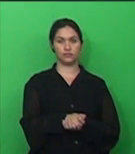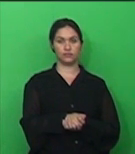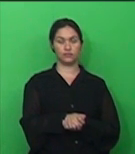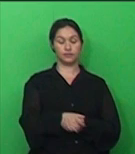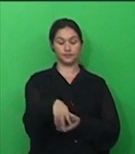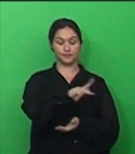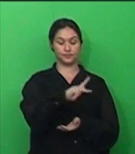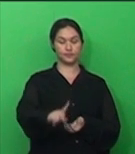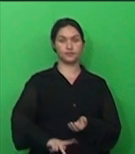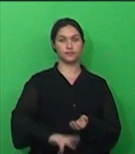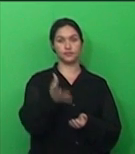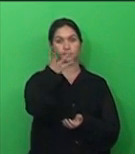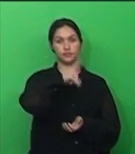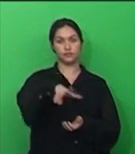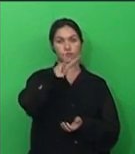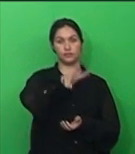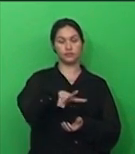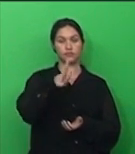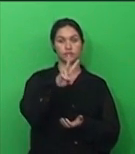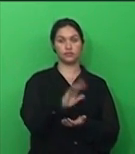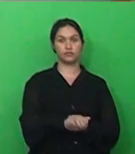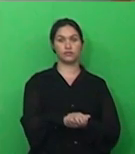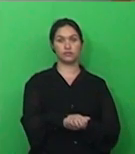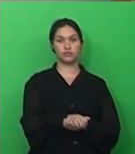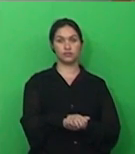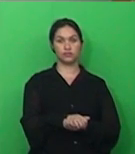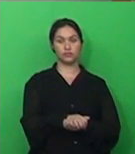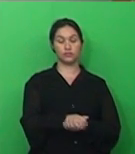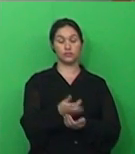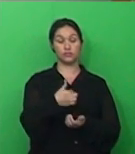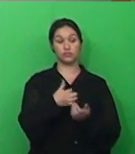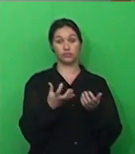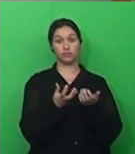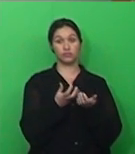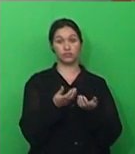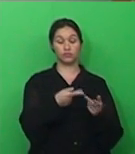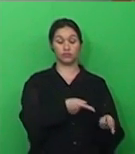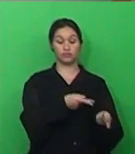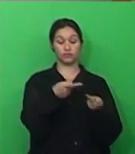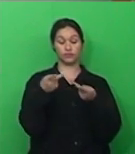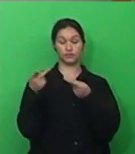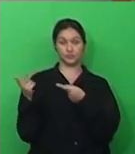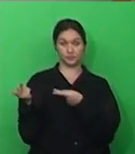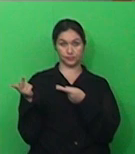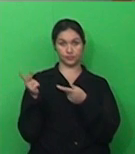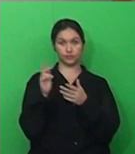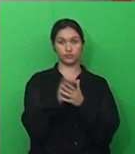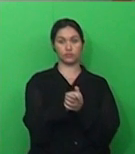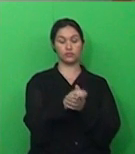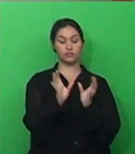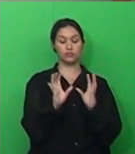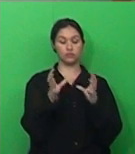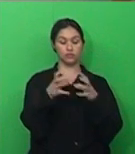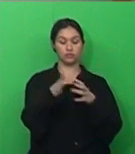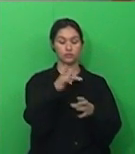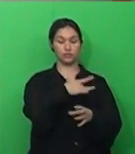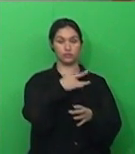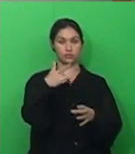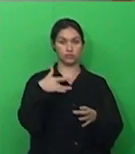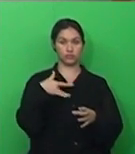Senhor presidente, senhores vereadores, minha questão de ordem é para convocar a Comissão de